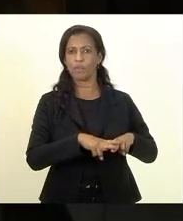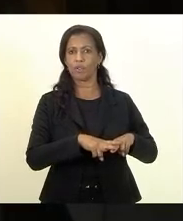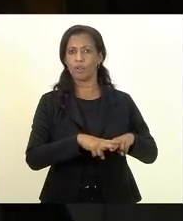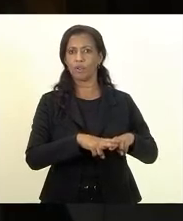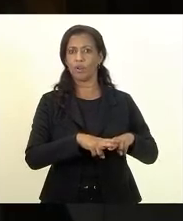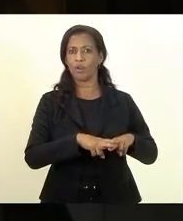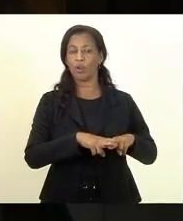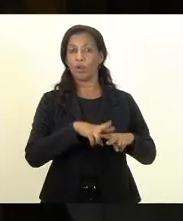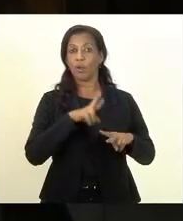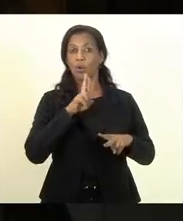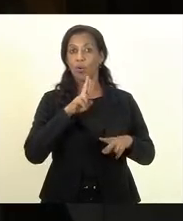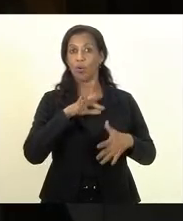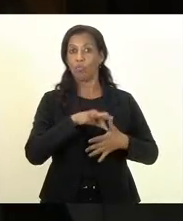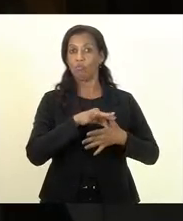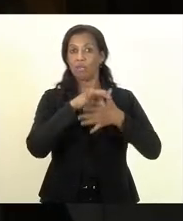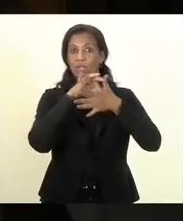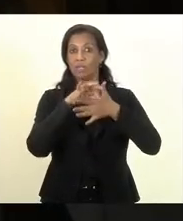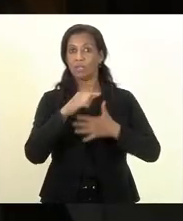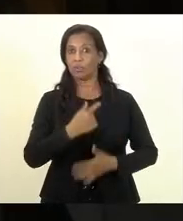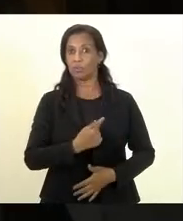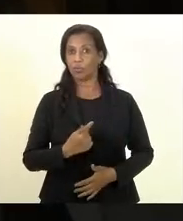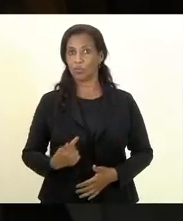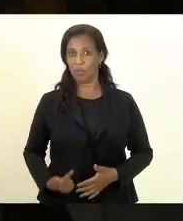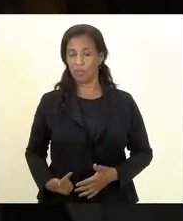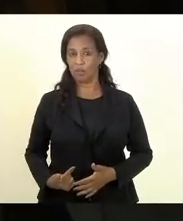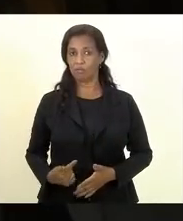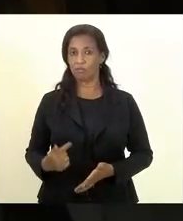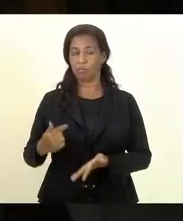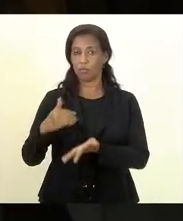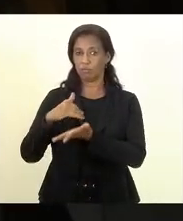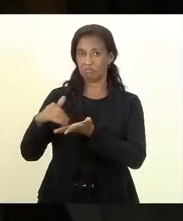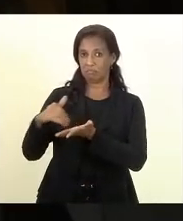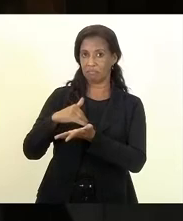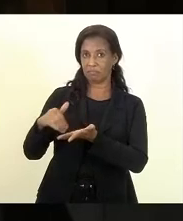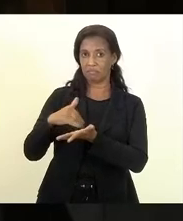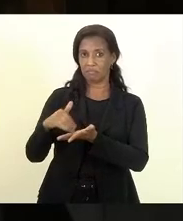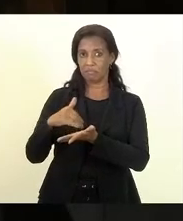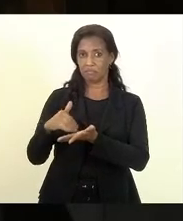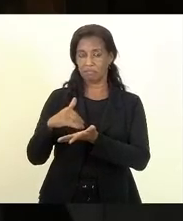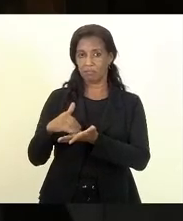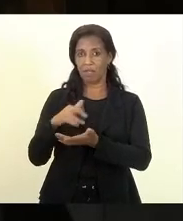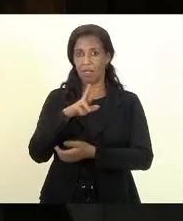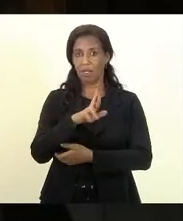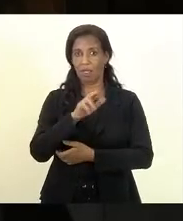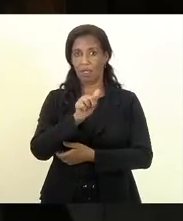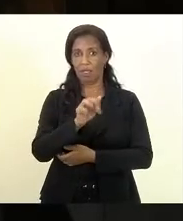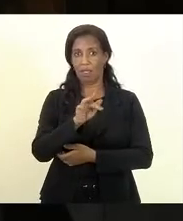representante do governo do Estado, secretário de administração penitenciária, seu Rafael